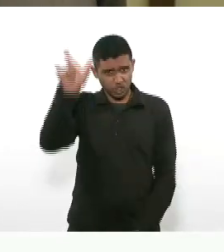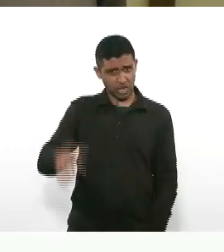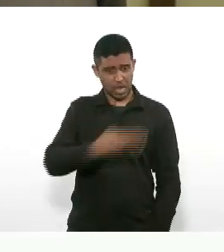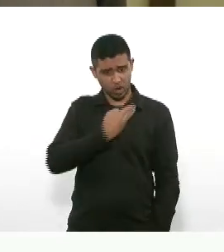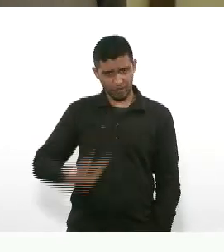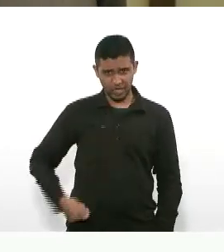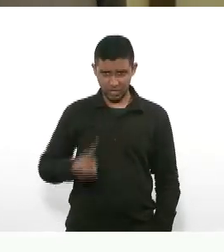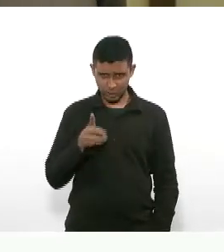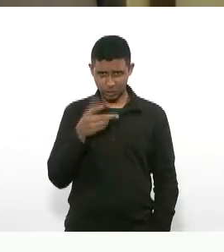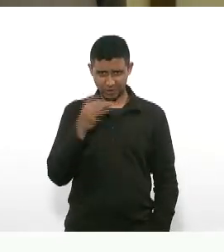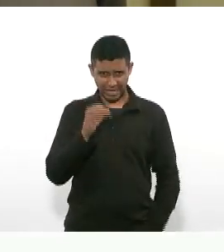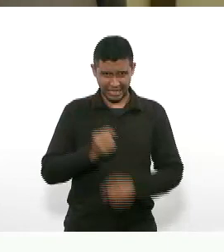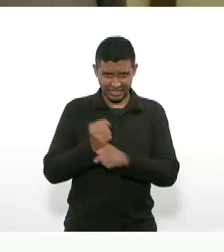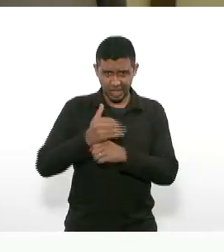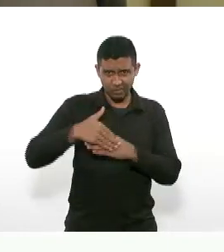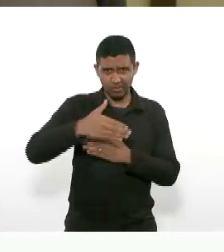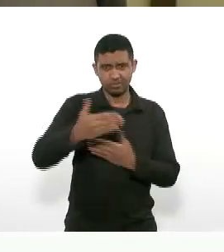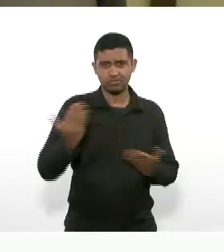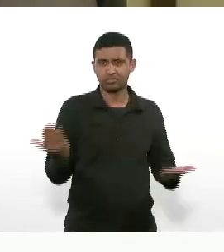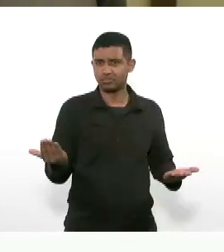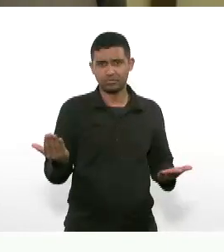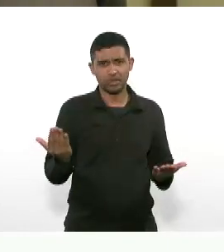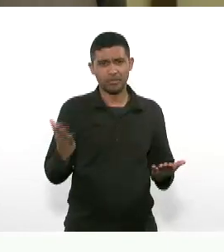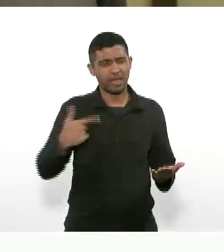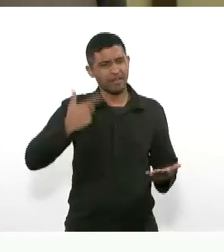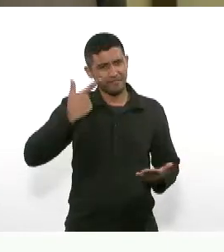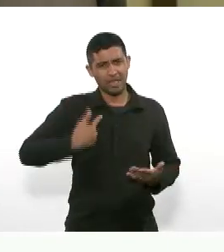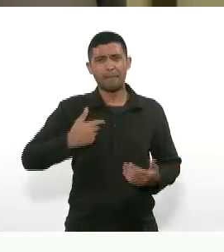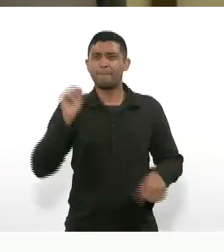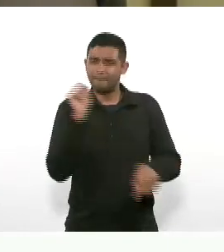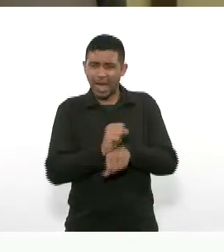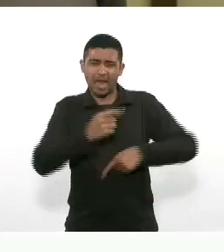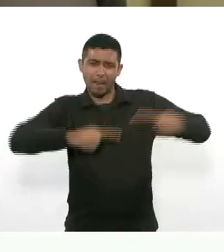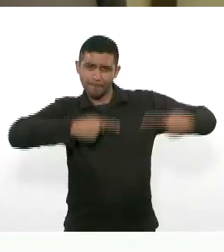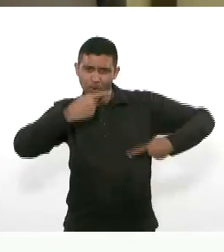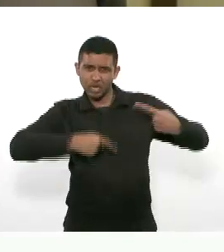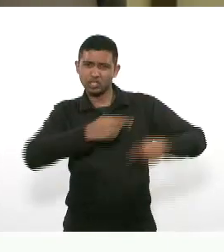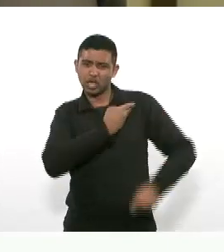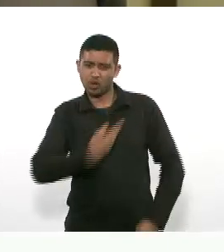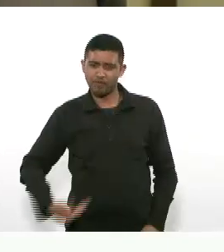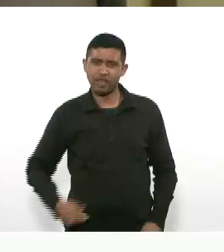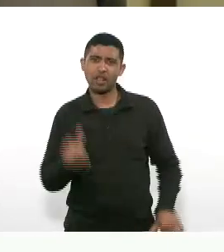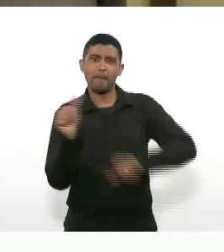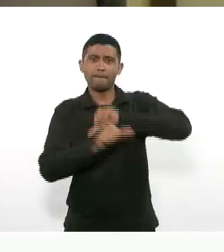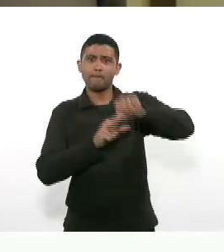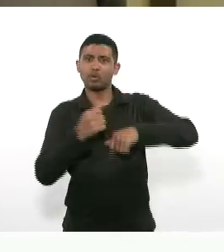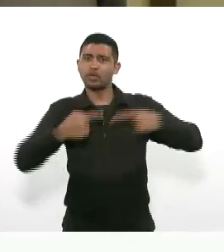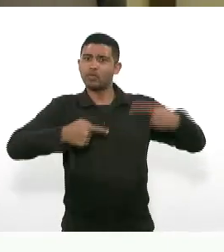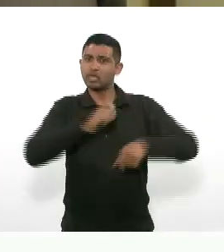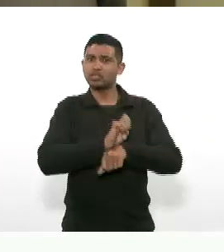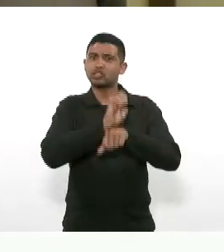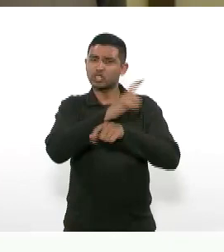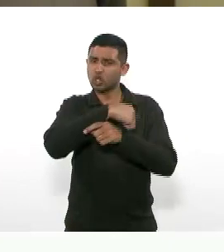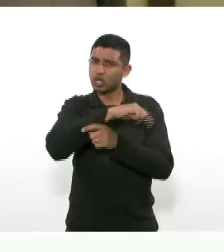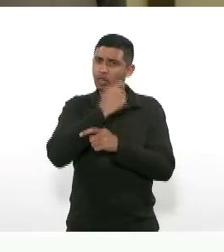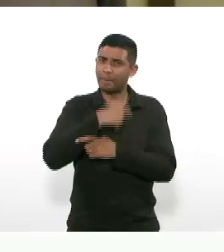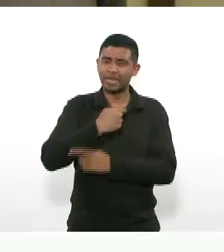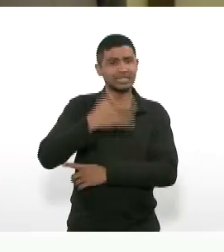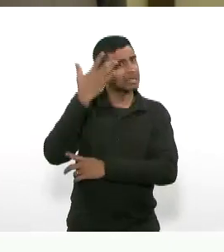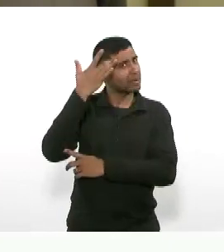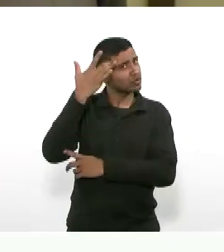anos. Mas aí deixa de ser política de governo e passa a ser política de Estado. E isso a gente precisa amadurecer